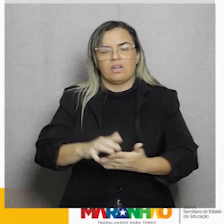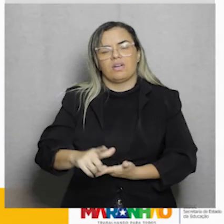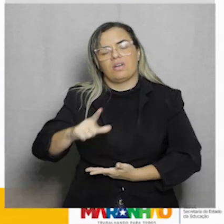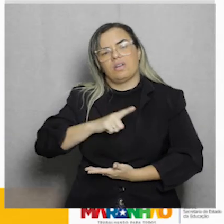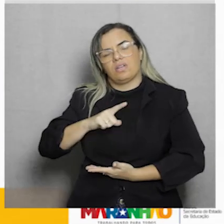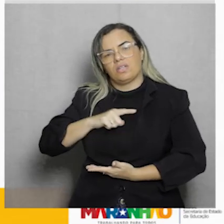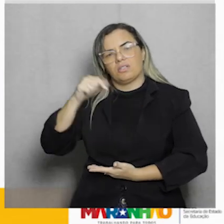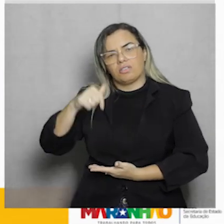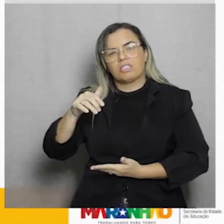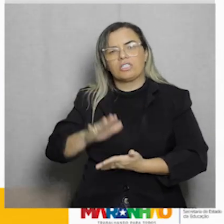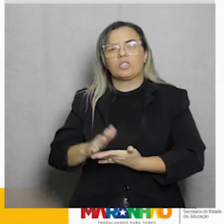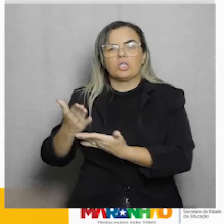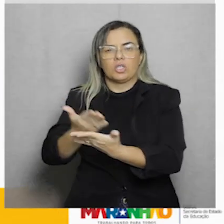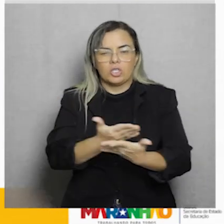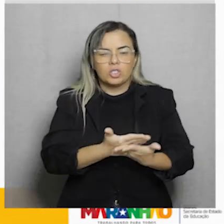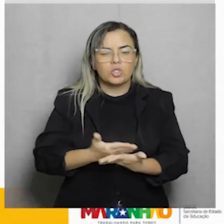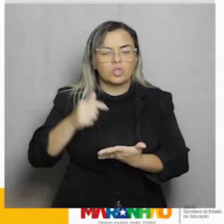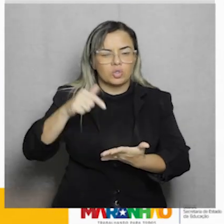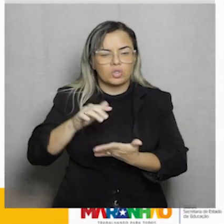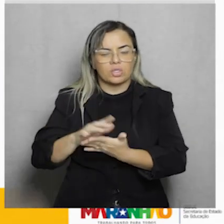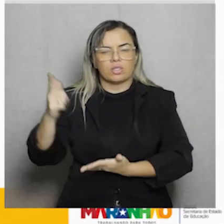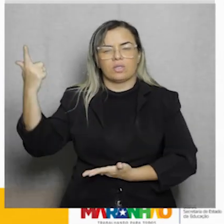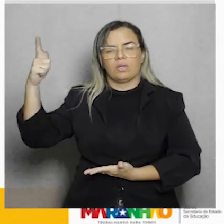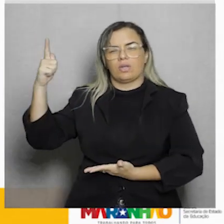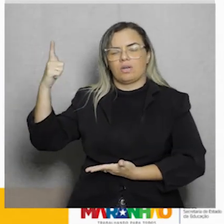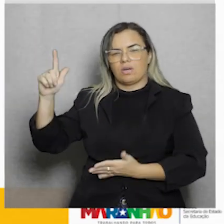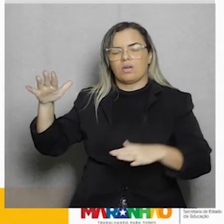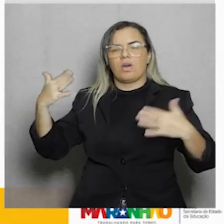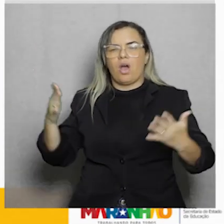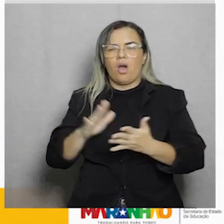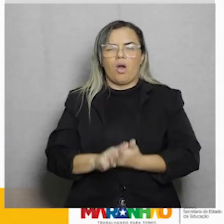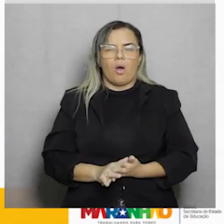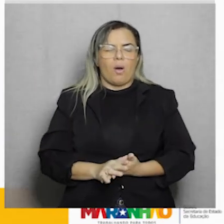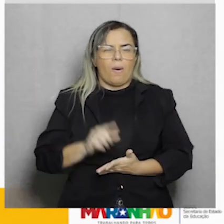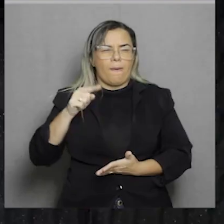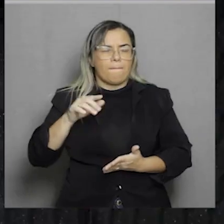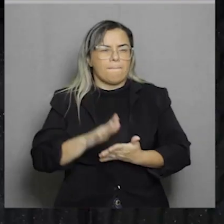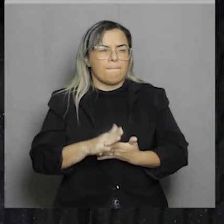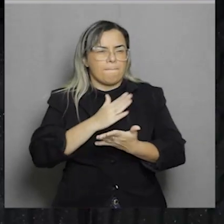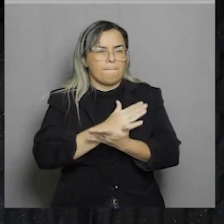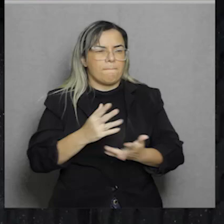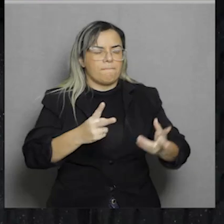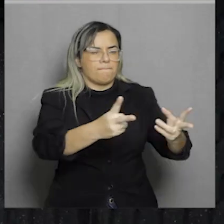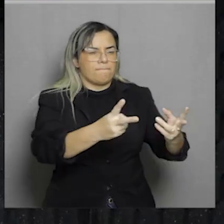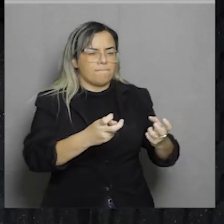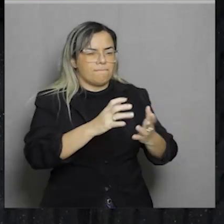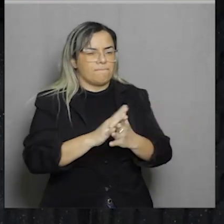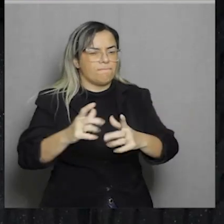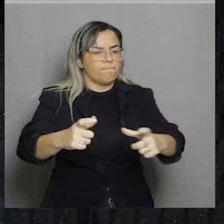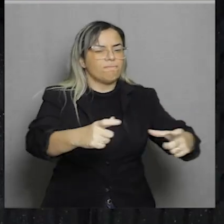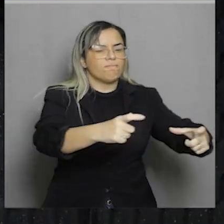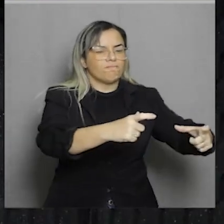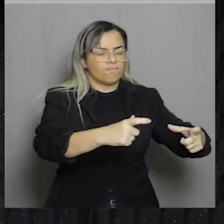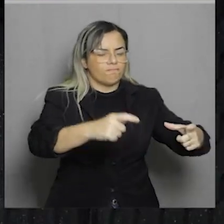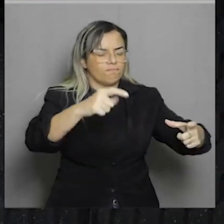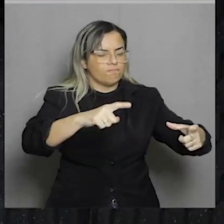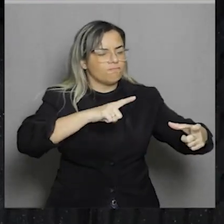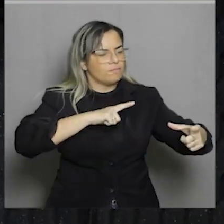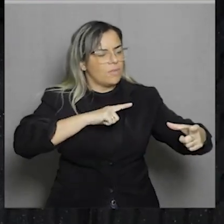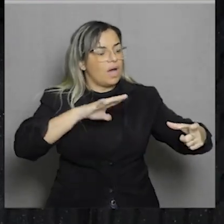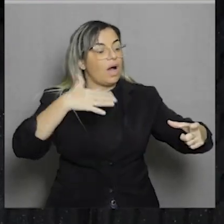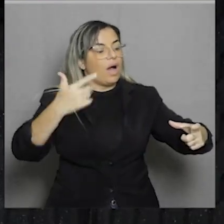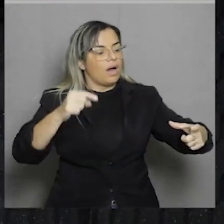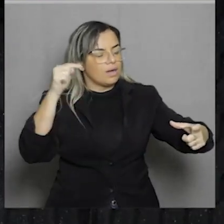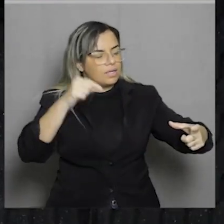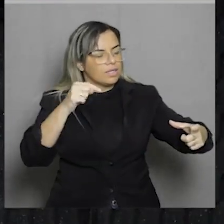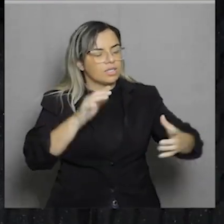geografia. Ou seja, as pessoas começaram a perceber a existência desses lugares, até então ignorados, através